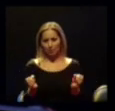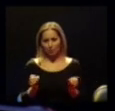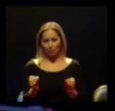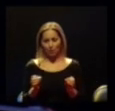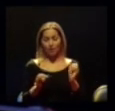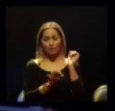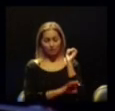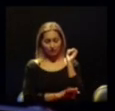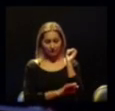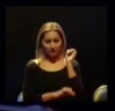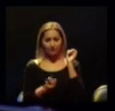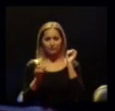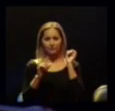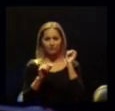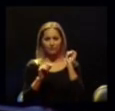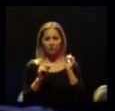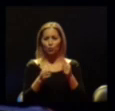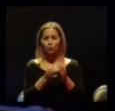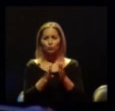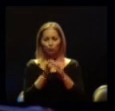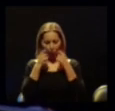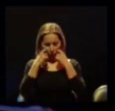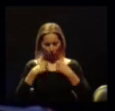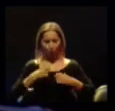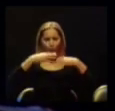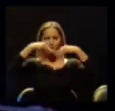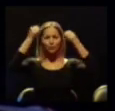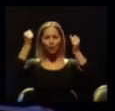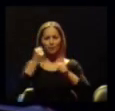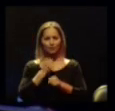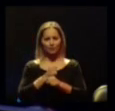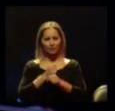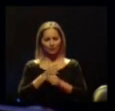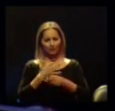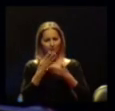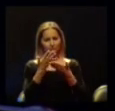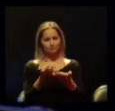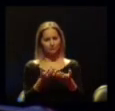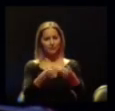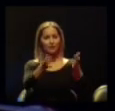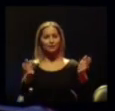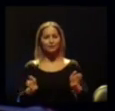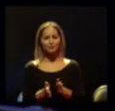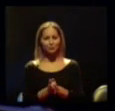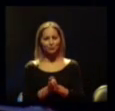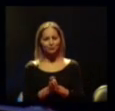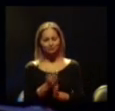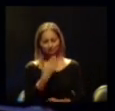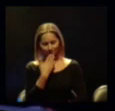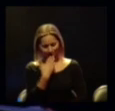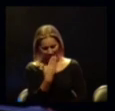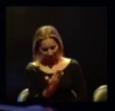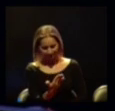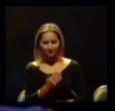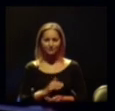Juntas de Freguesia, que estão de corpo e alma nesta grande iniciativa. A todos eles, o nosso enorme